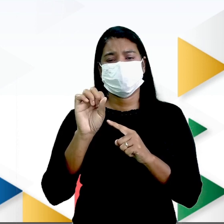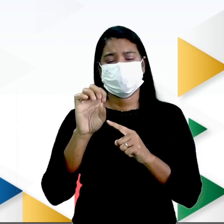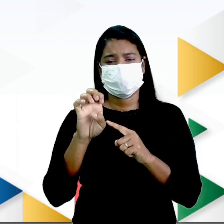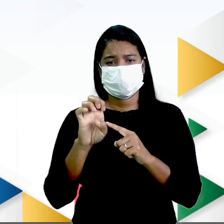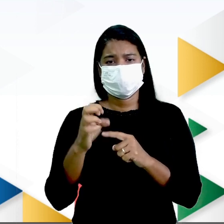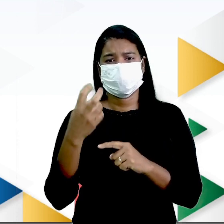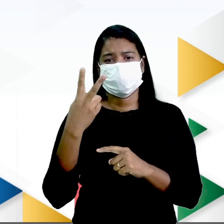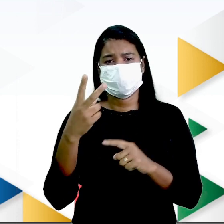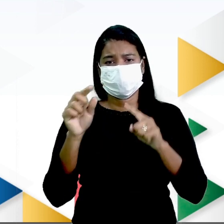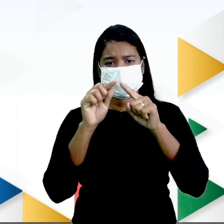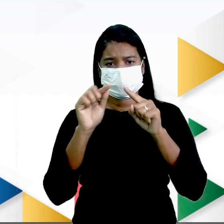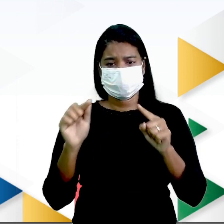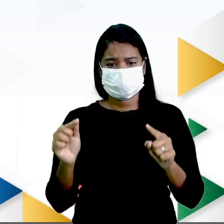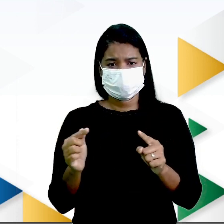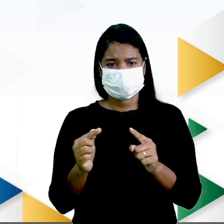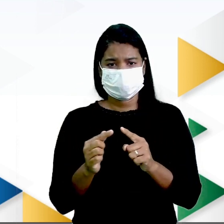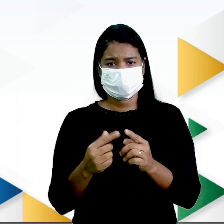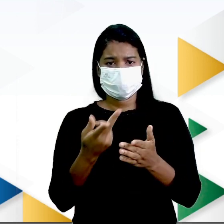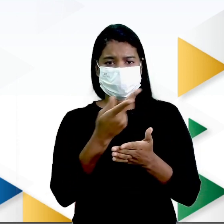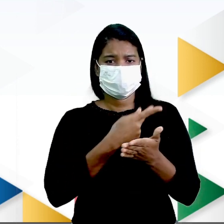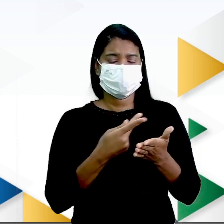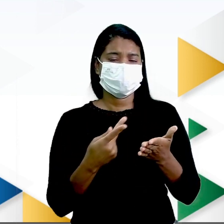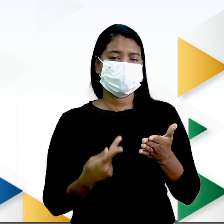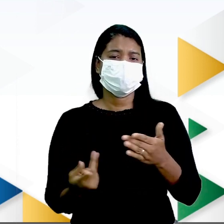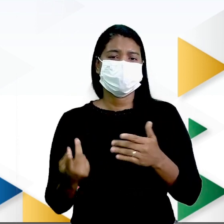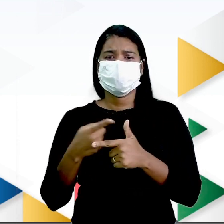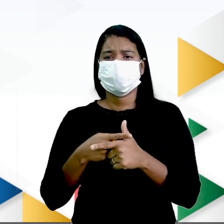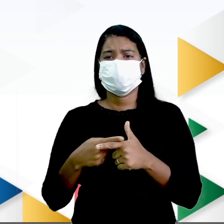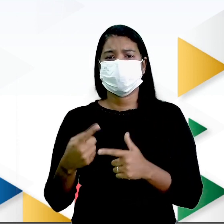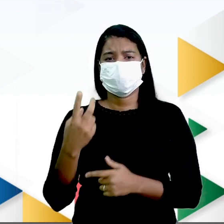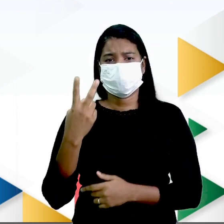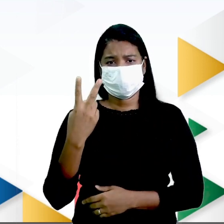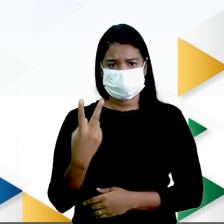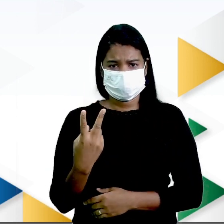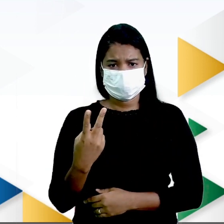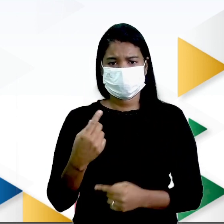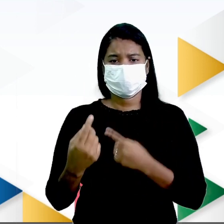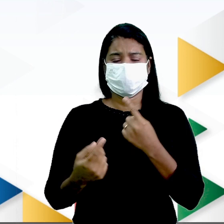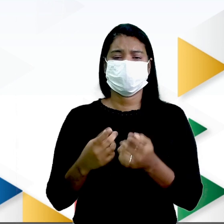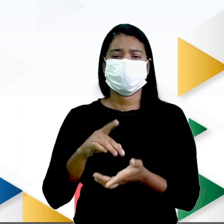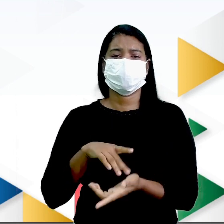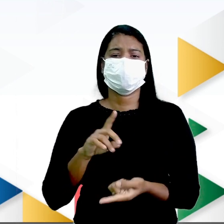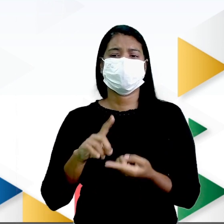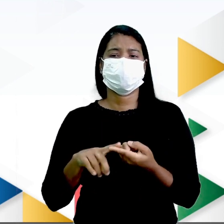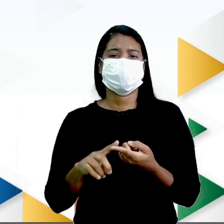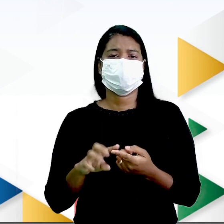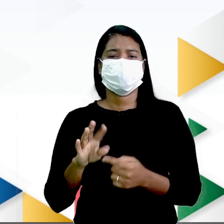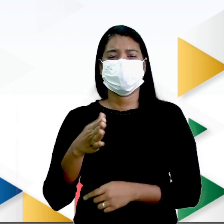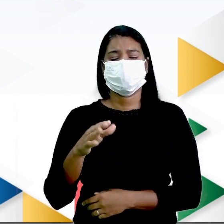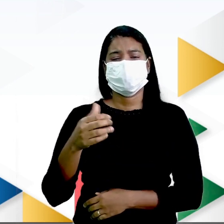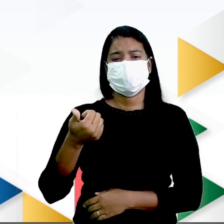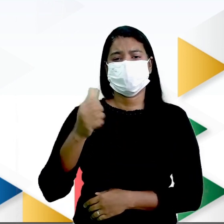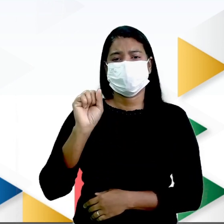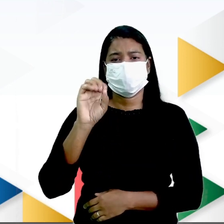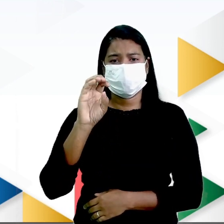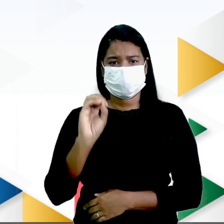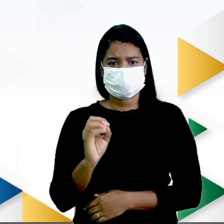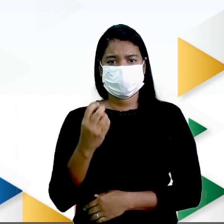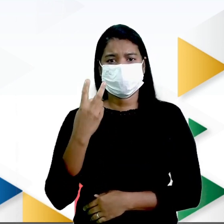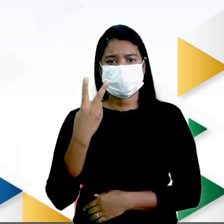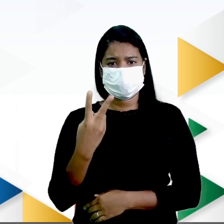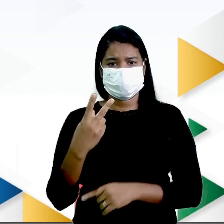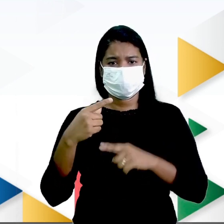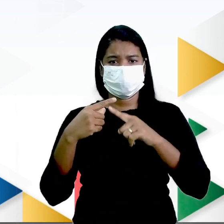2 triângulos. Se essa figura foi dividida em 2 triângulos e cada triângulo mede 180, eu pego 2